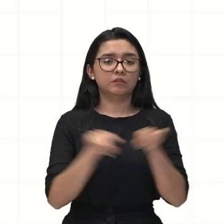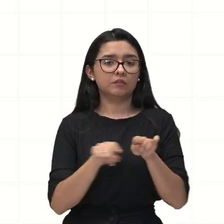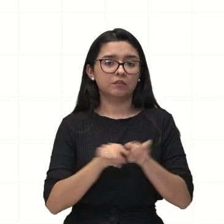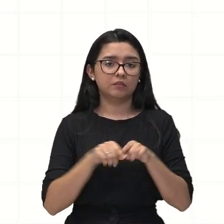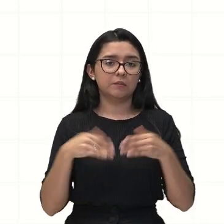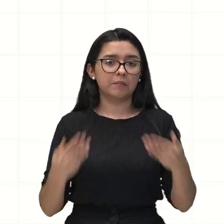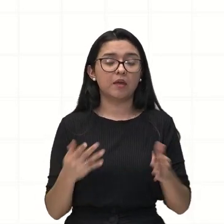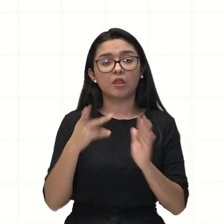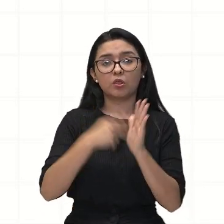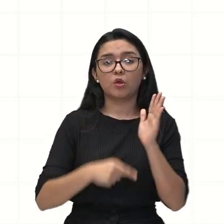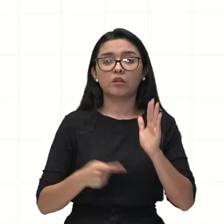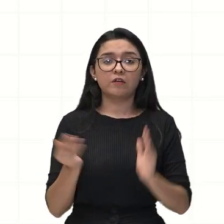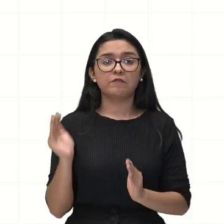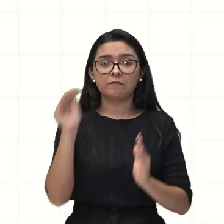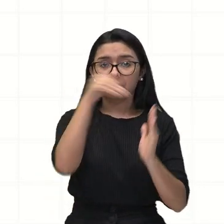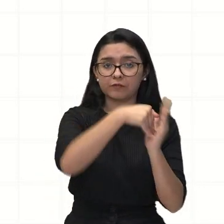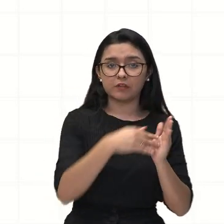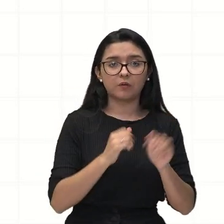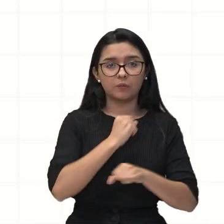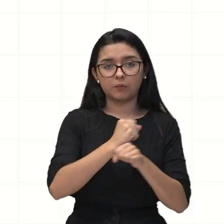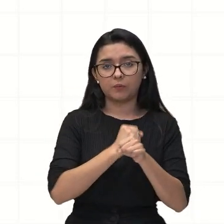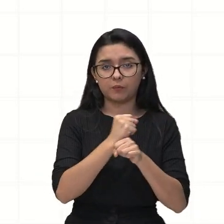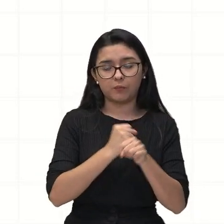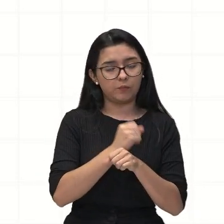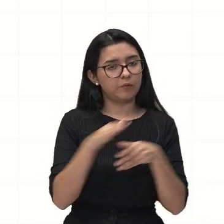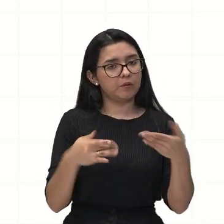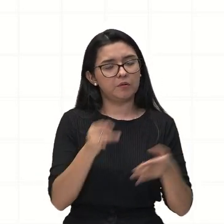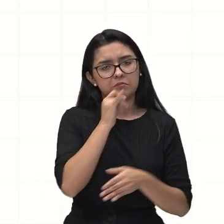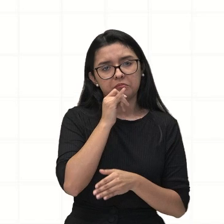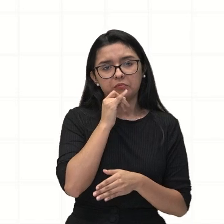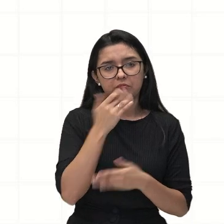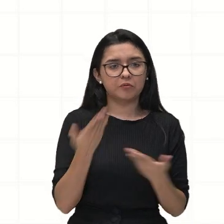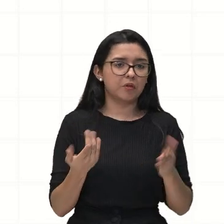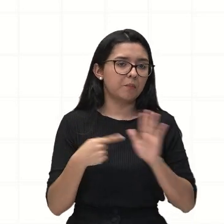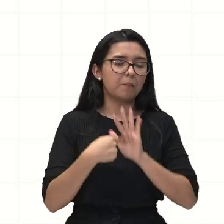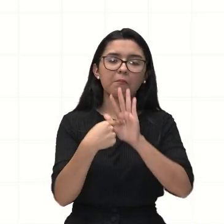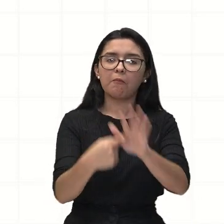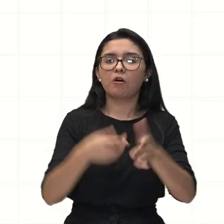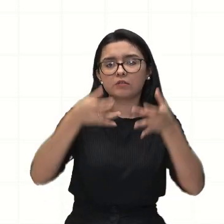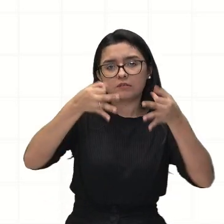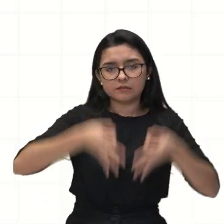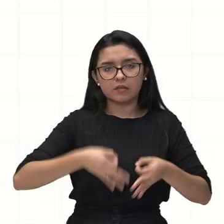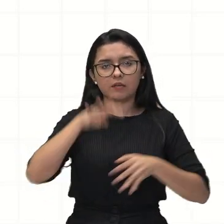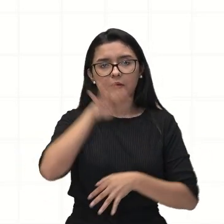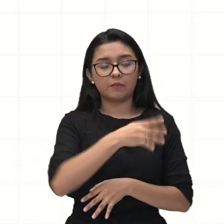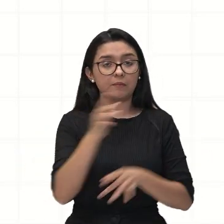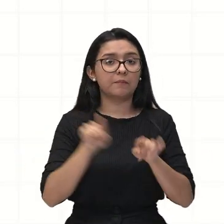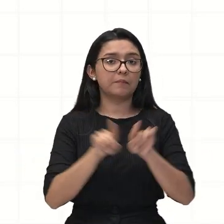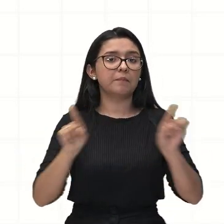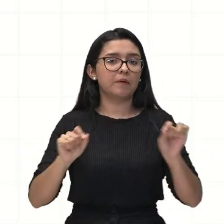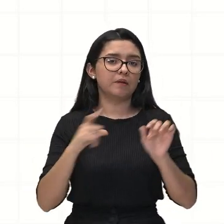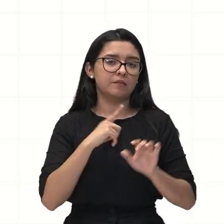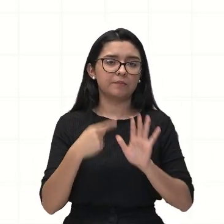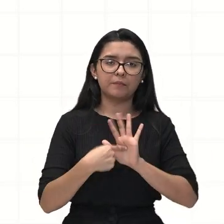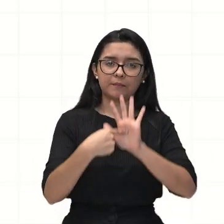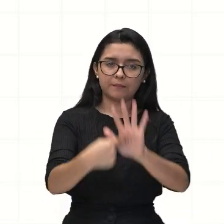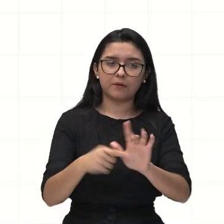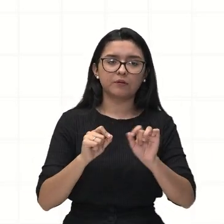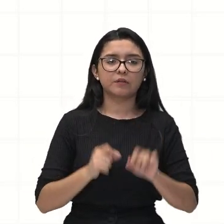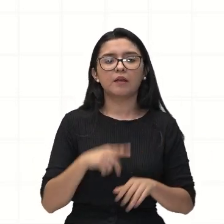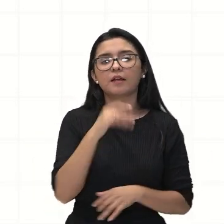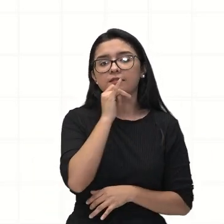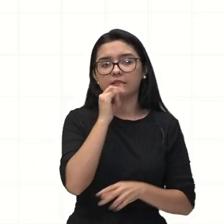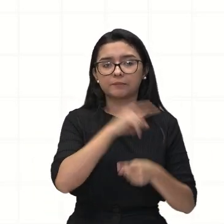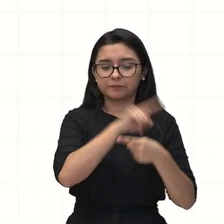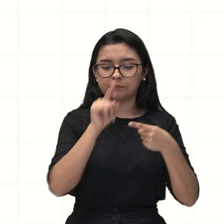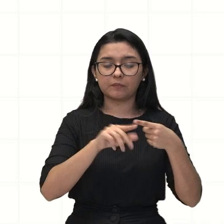média final deles do ano, né? Não foi especificado aqui nessa tabela. Porém, nós temos aqui, né? Ana,